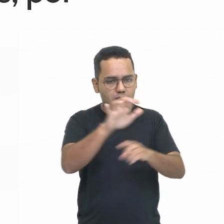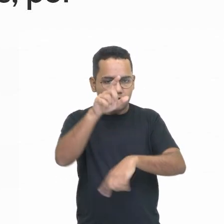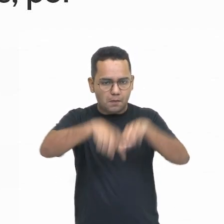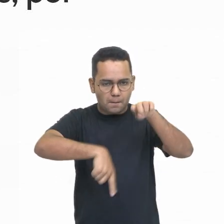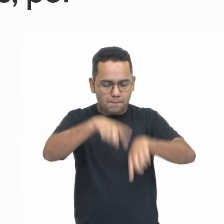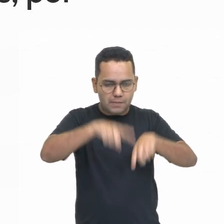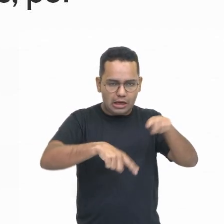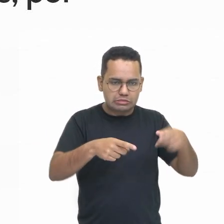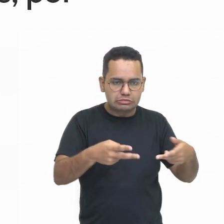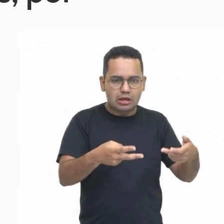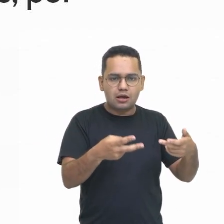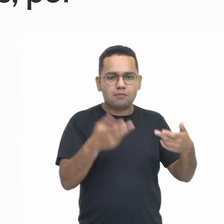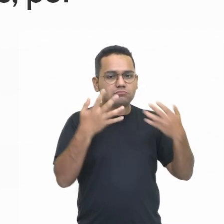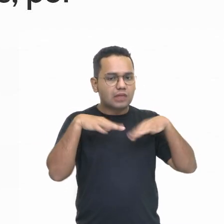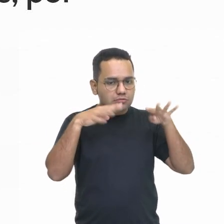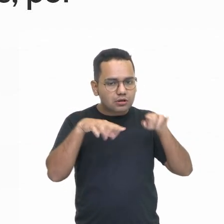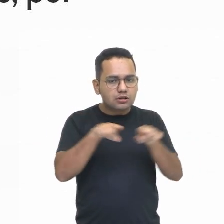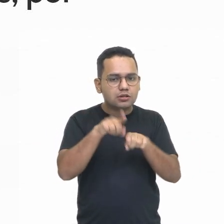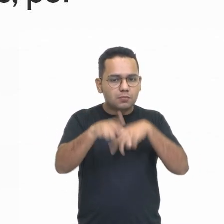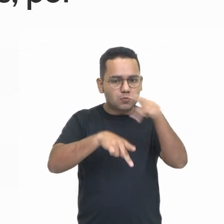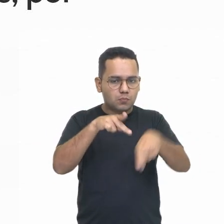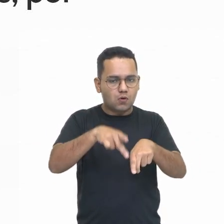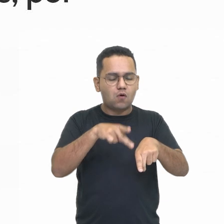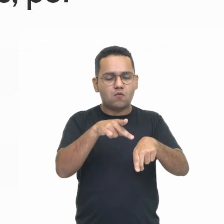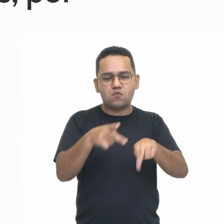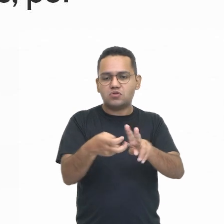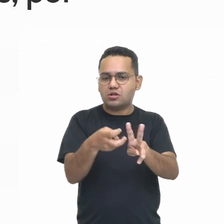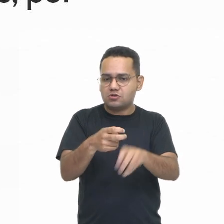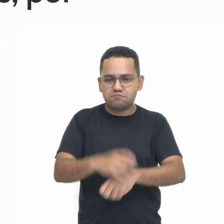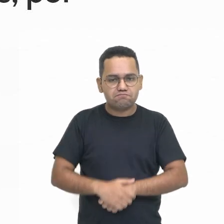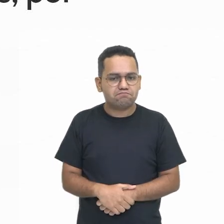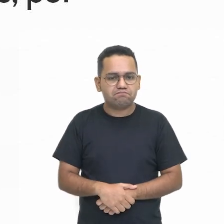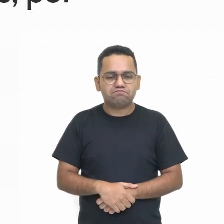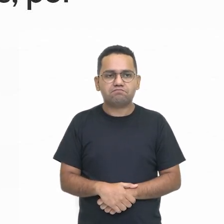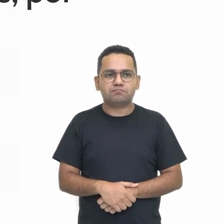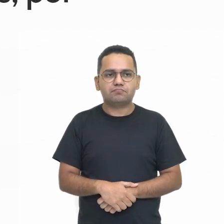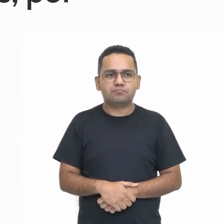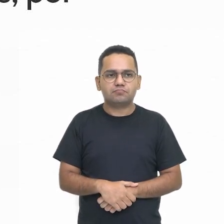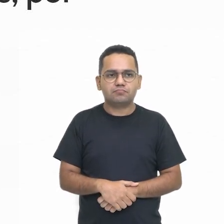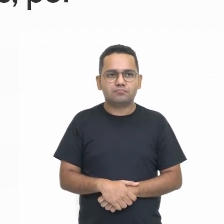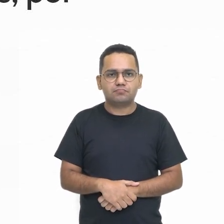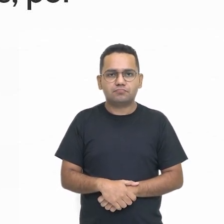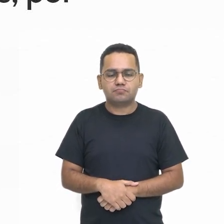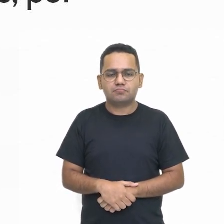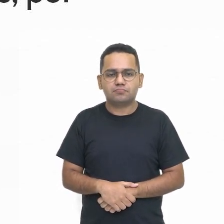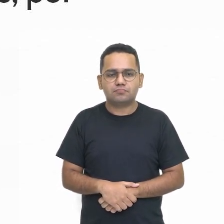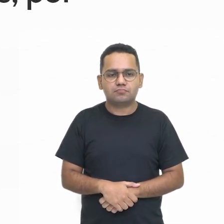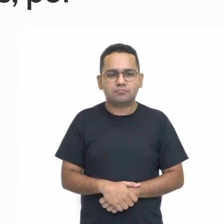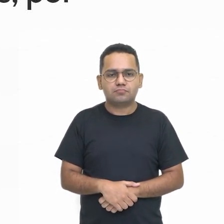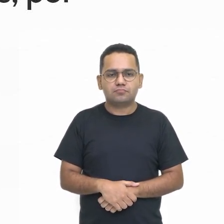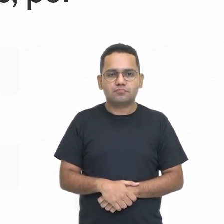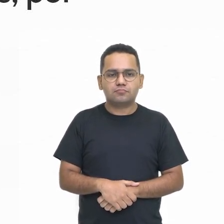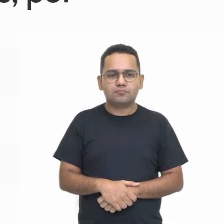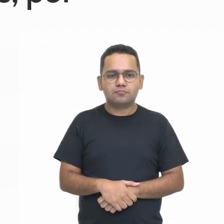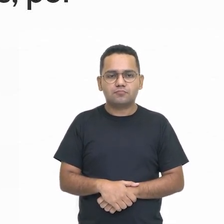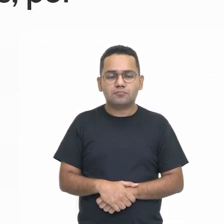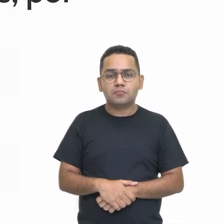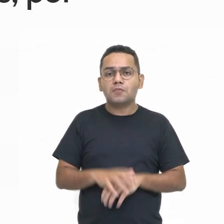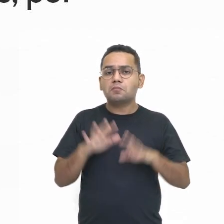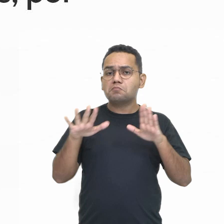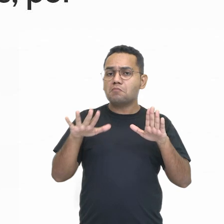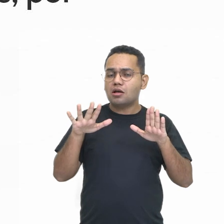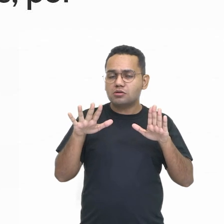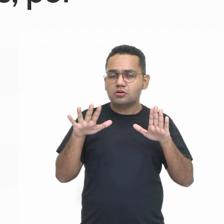os povos indígenas. Então você tem o quê? A Amazônia, né, passando pelo ciclo econômico da borracha